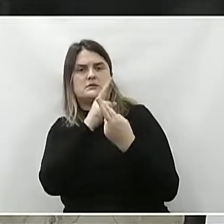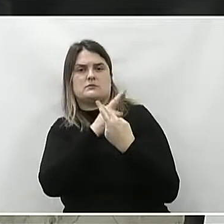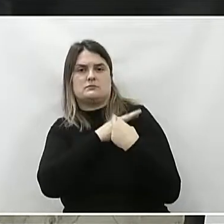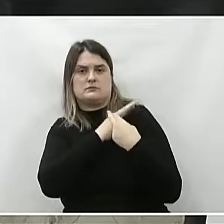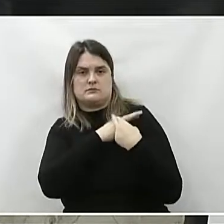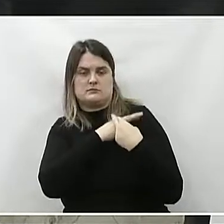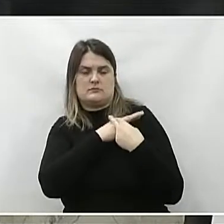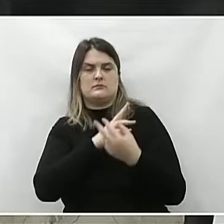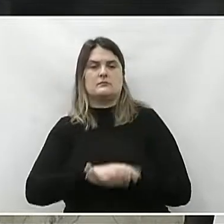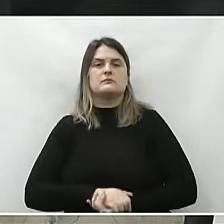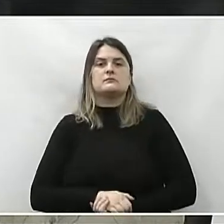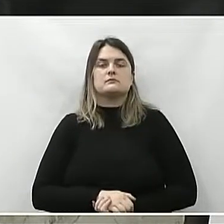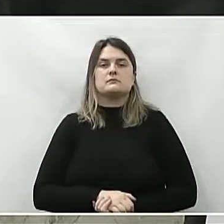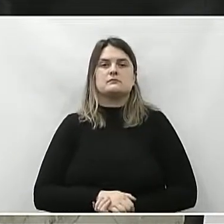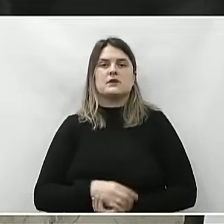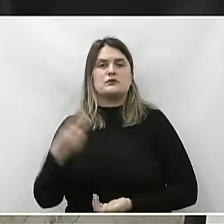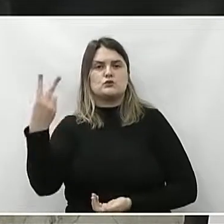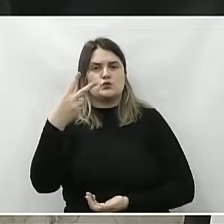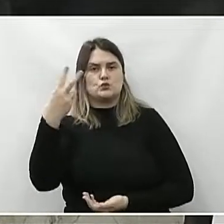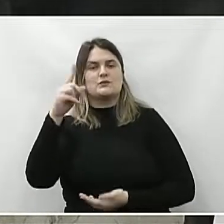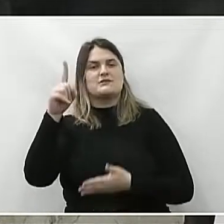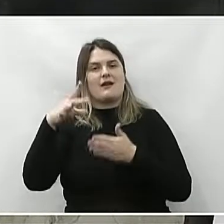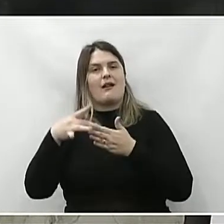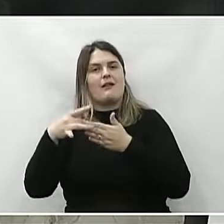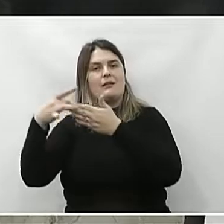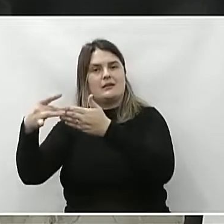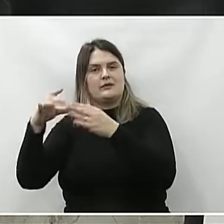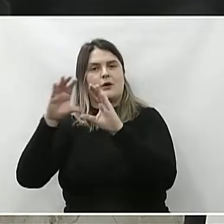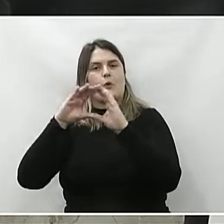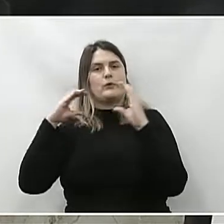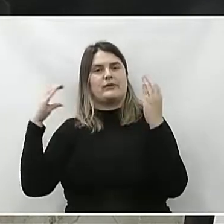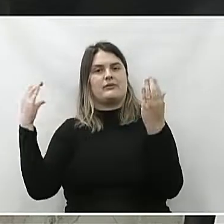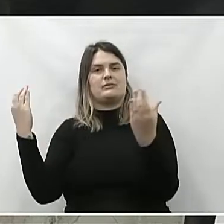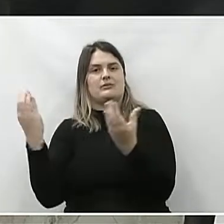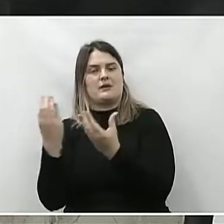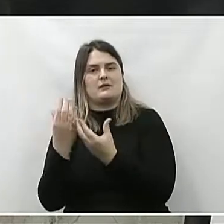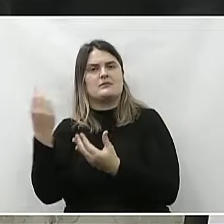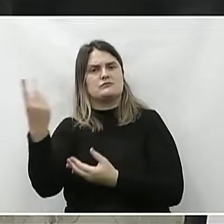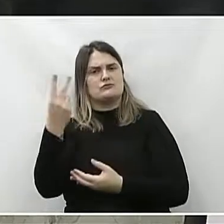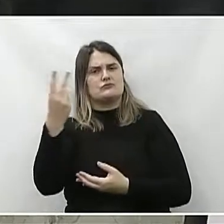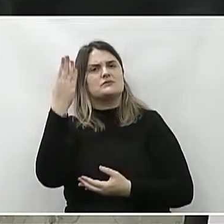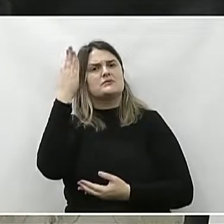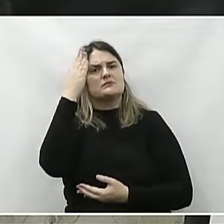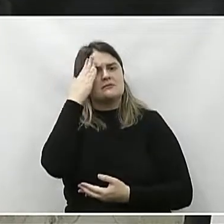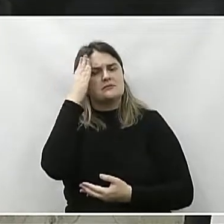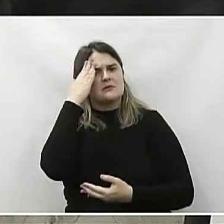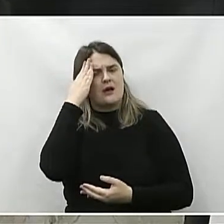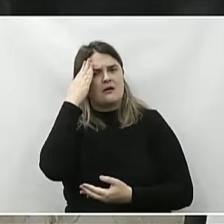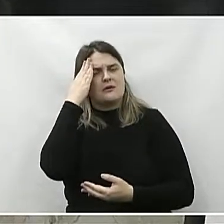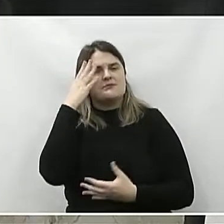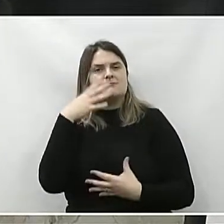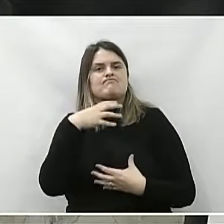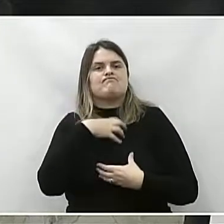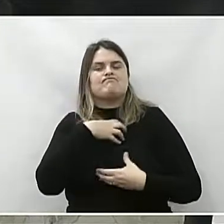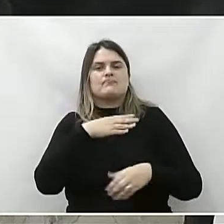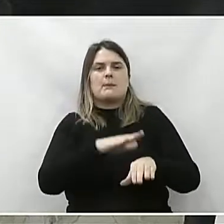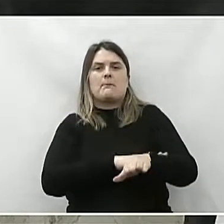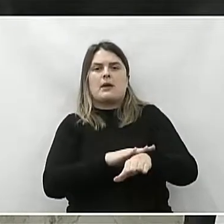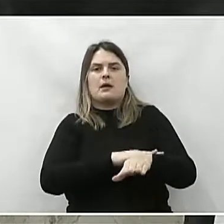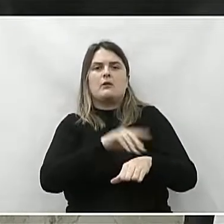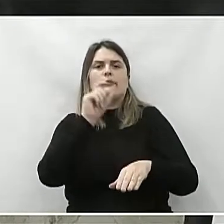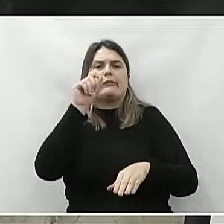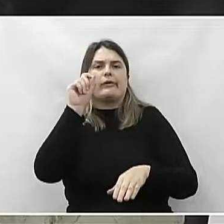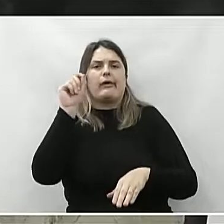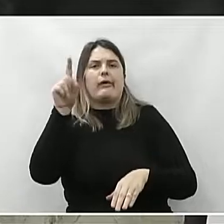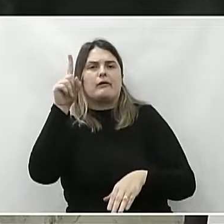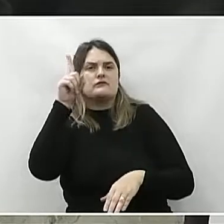comunidade. Líderes comunitárias natas, as quais sabem e sentem na pele quais são as